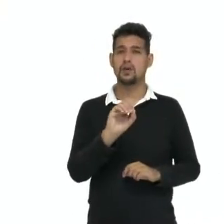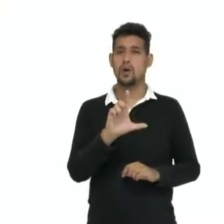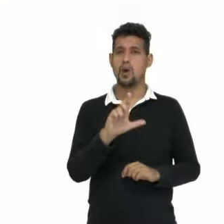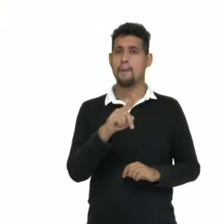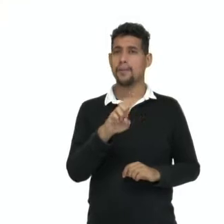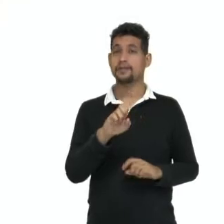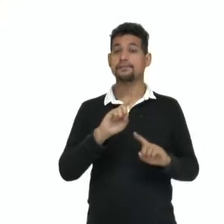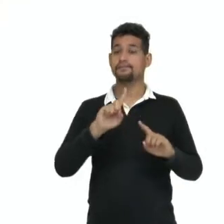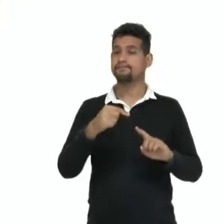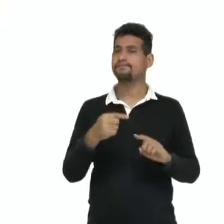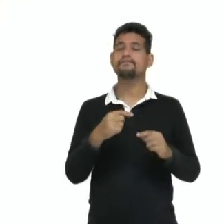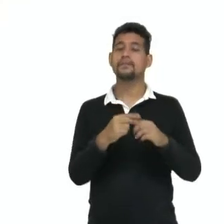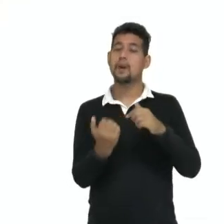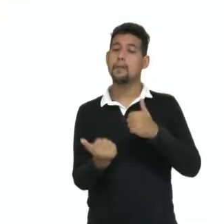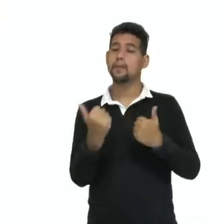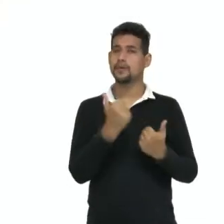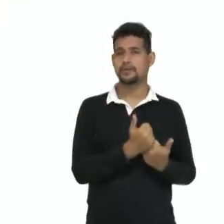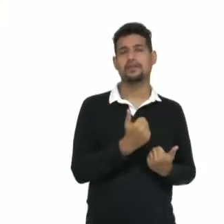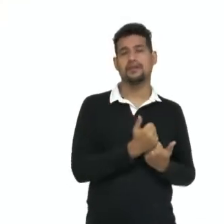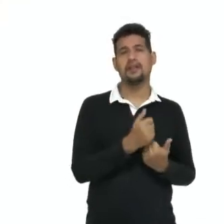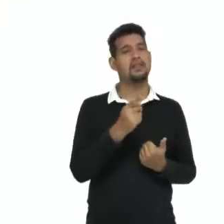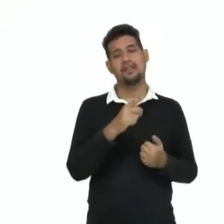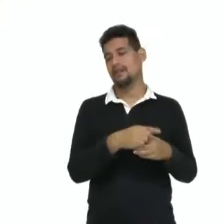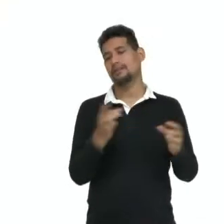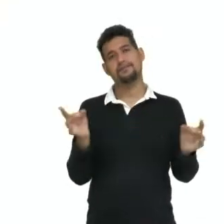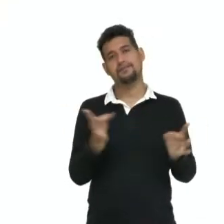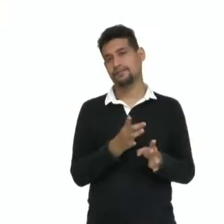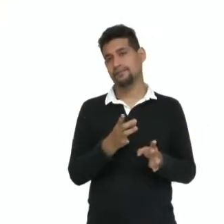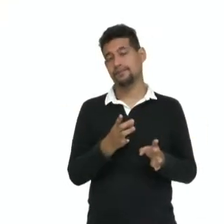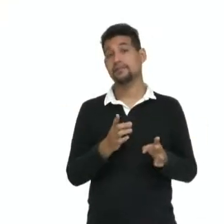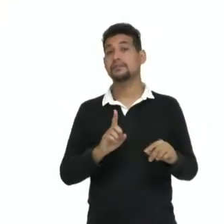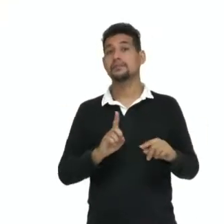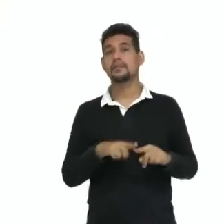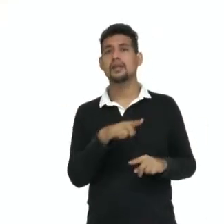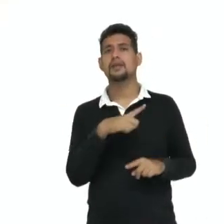depôs o presidente João Goulart, ou seja, ele não chegou a terminar o seu mandato.